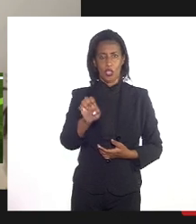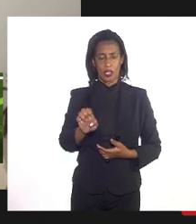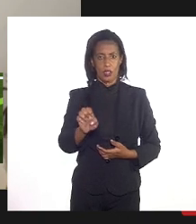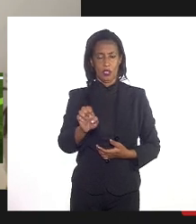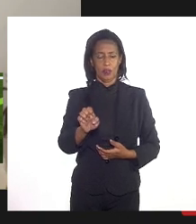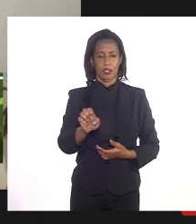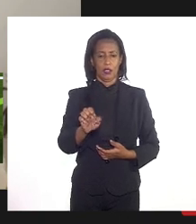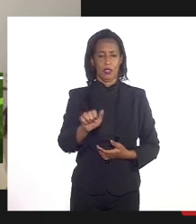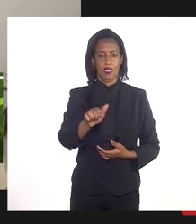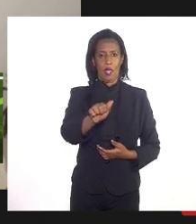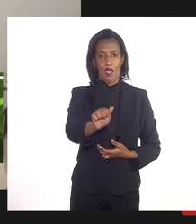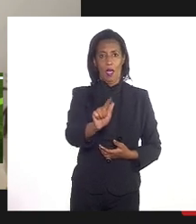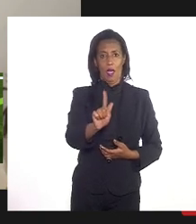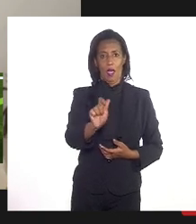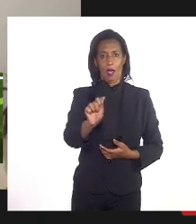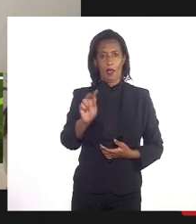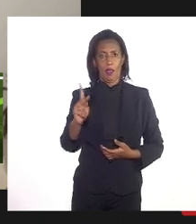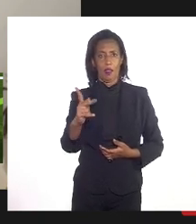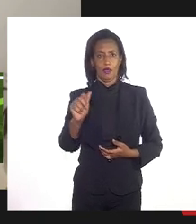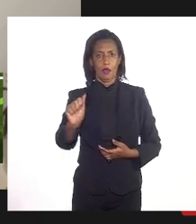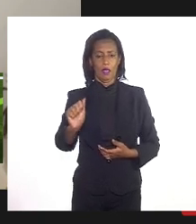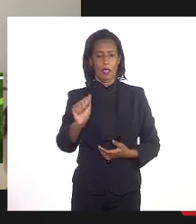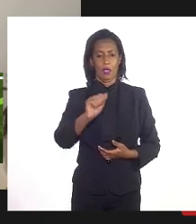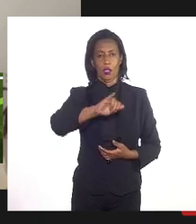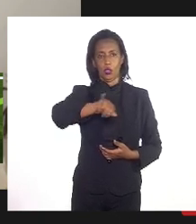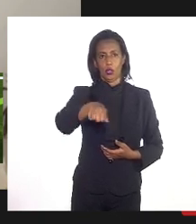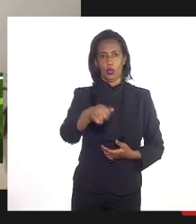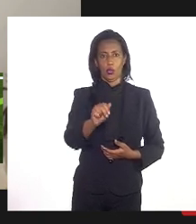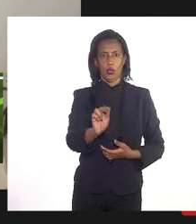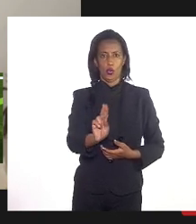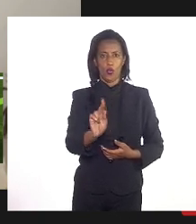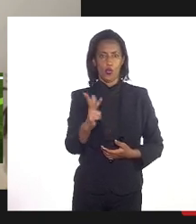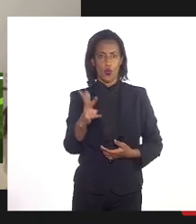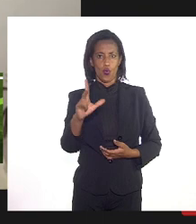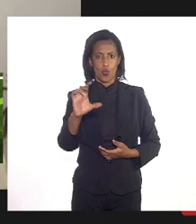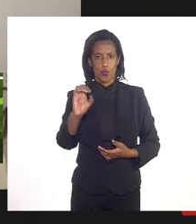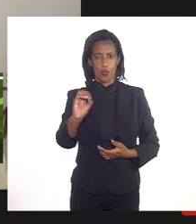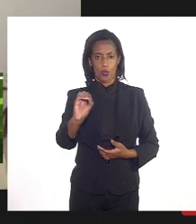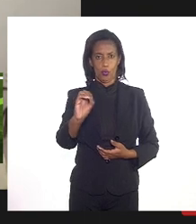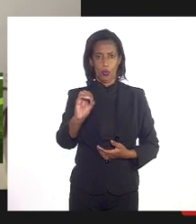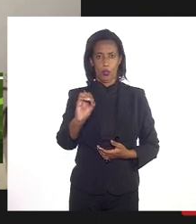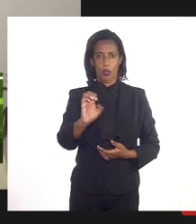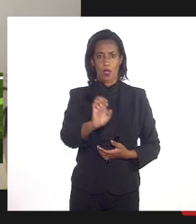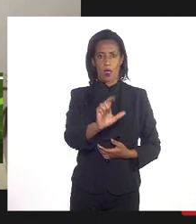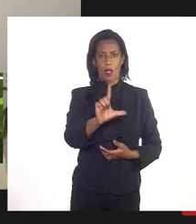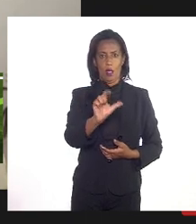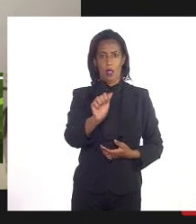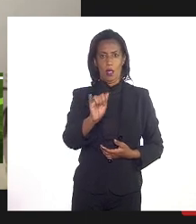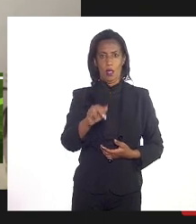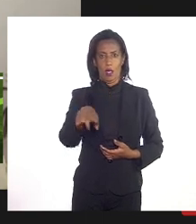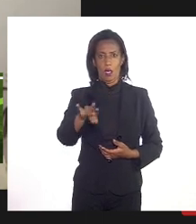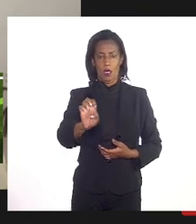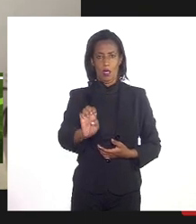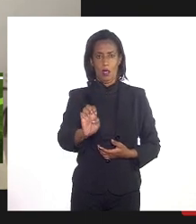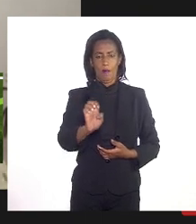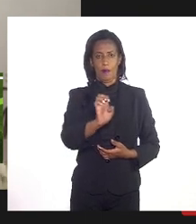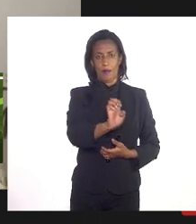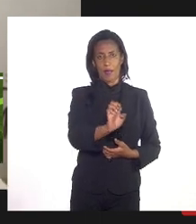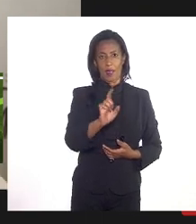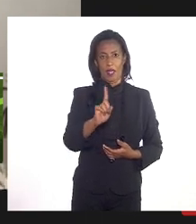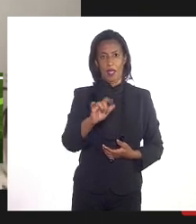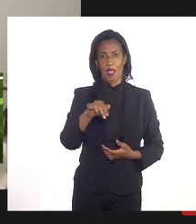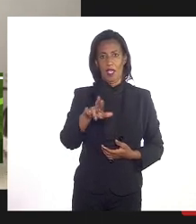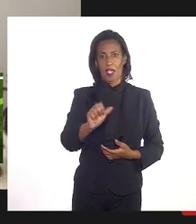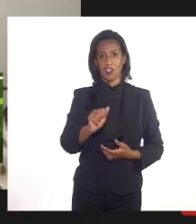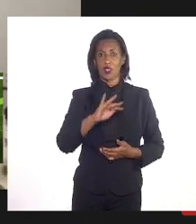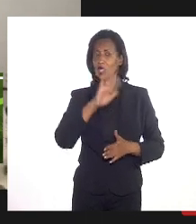senhora Agatha Tomasi, o senhor Júlio Araújo, a senhora Elaine Monteiro, a senhora Edna